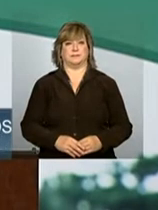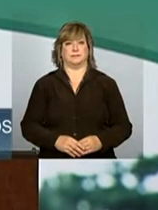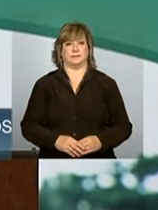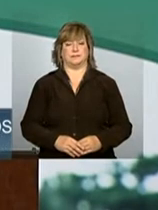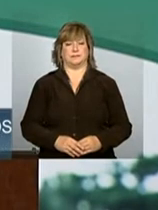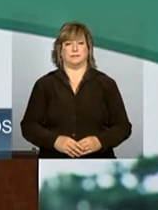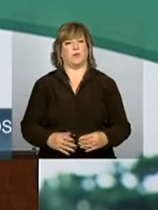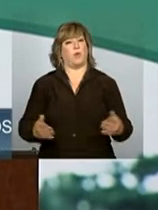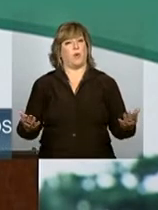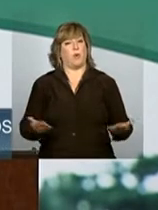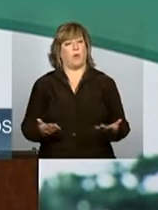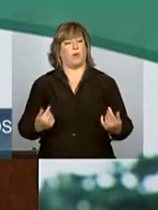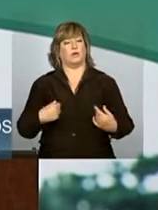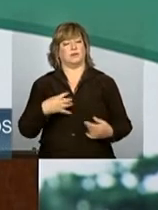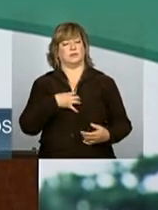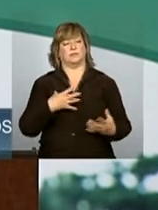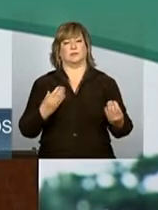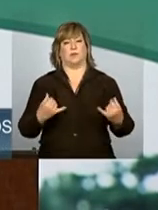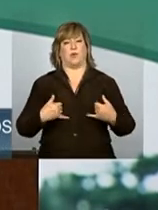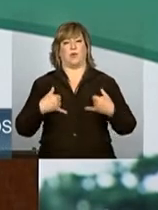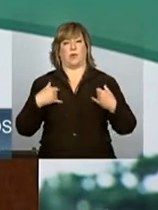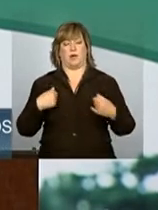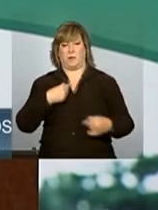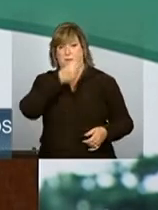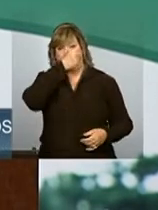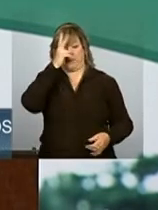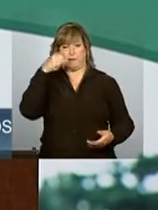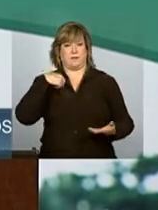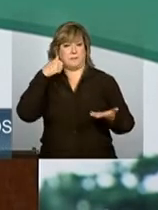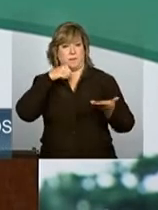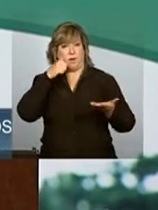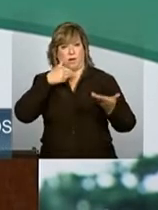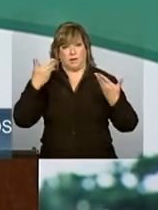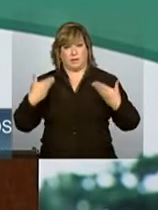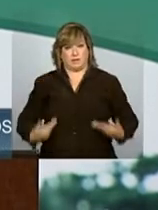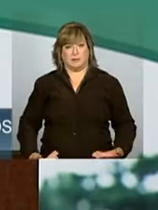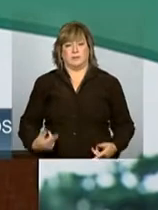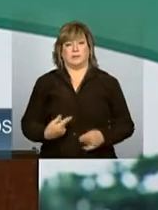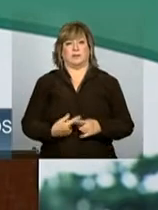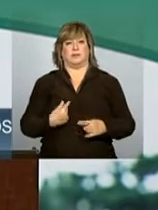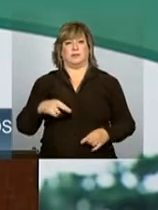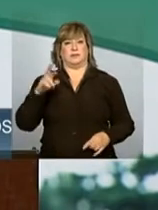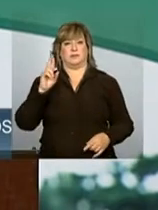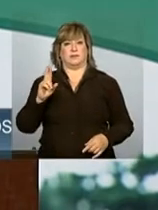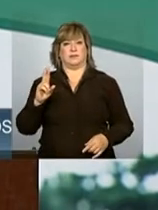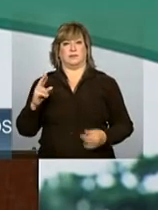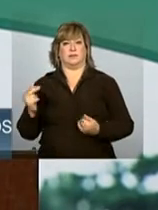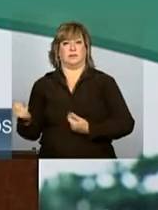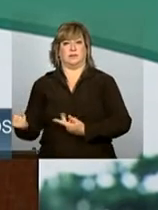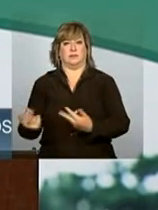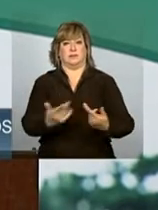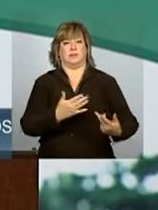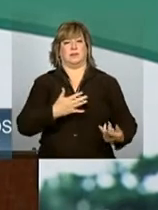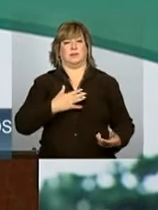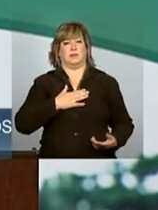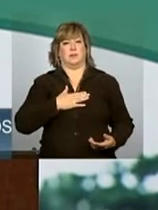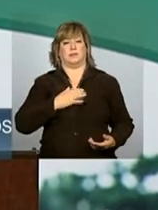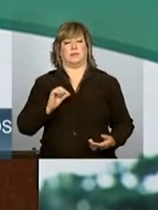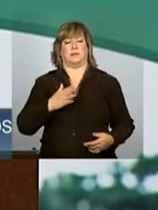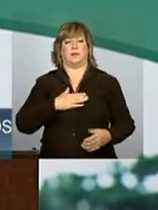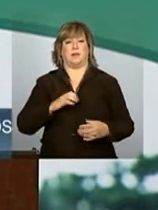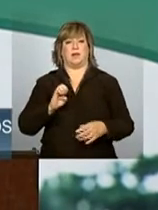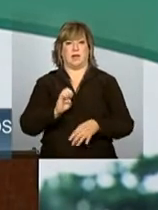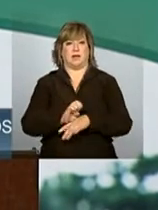hoje estou muito orgulhosa como prefeita mulher de estar representando meus pares no meu estado e aqui